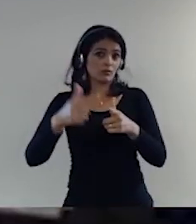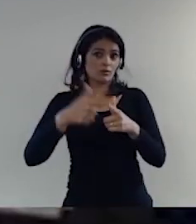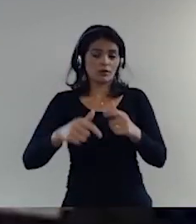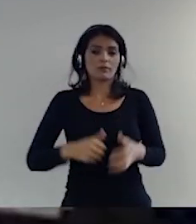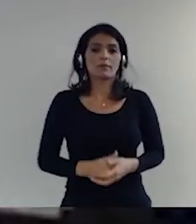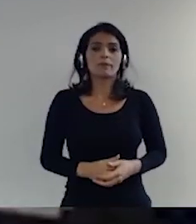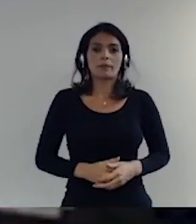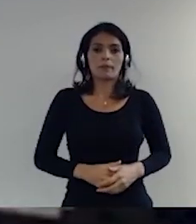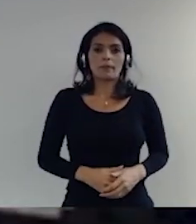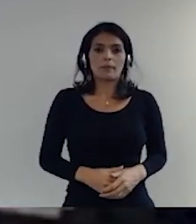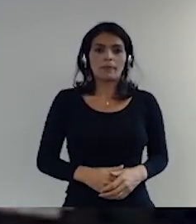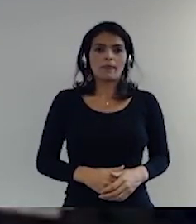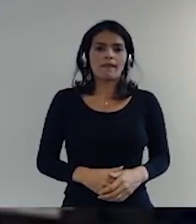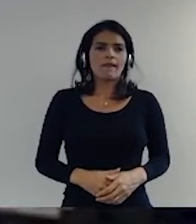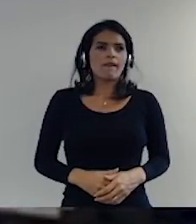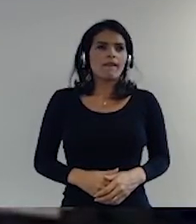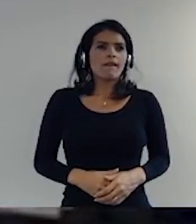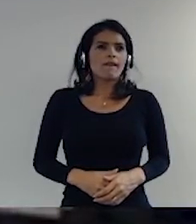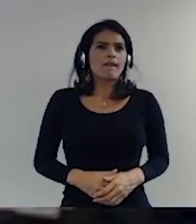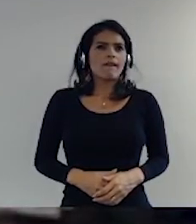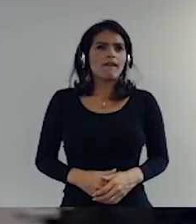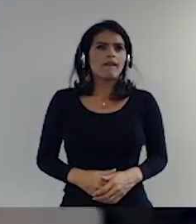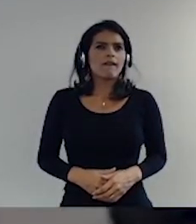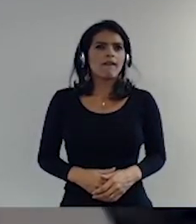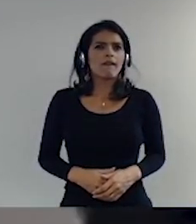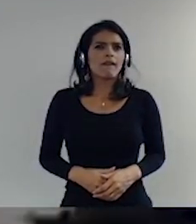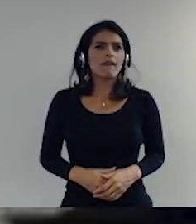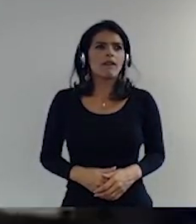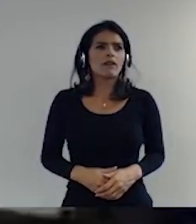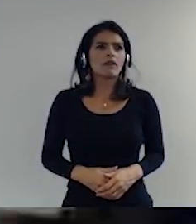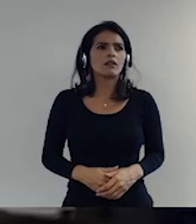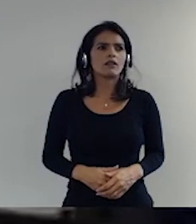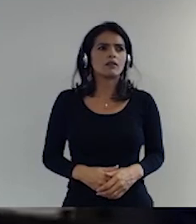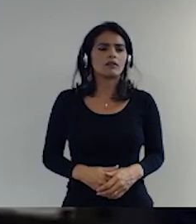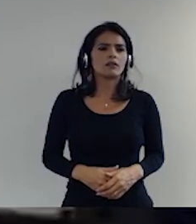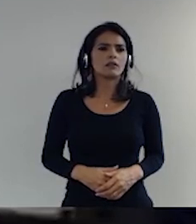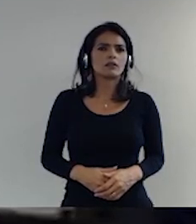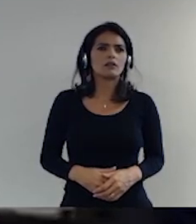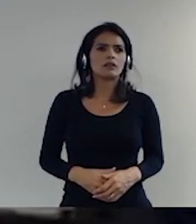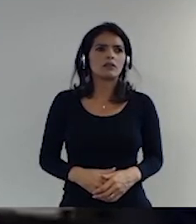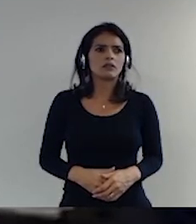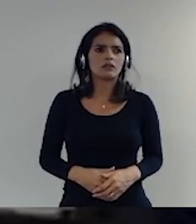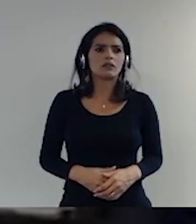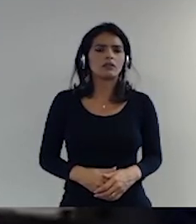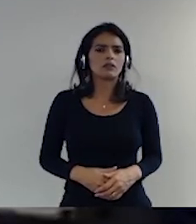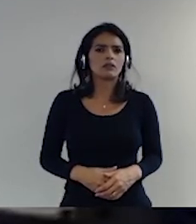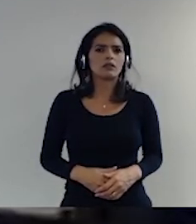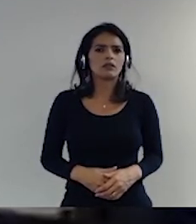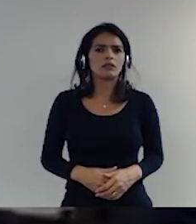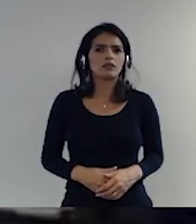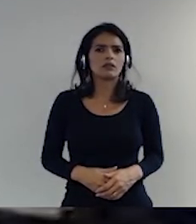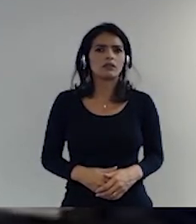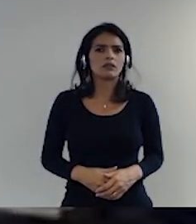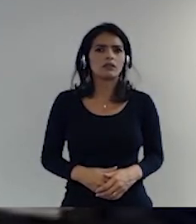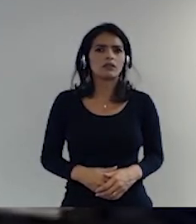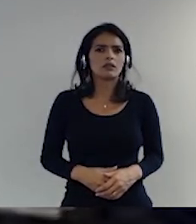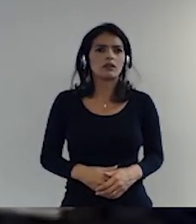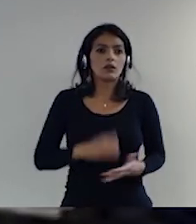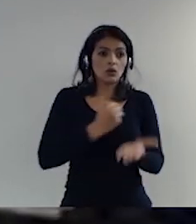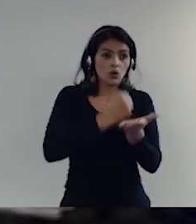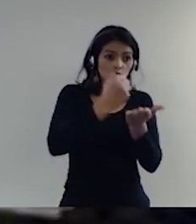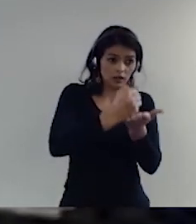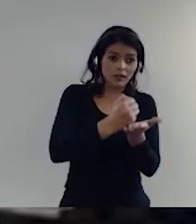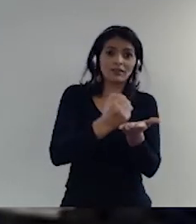última nota, antecipar esse problema, talvez fazendo acompanhar essas charneiras, essa vigência